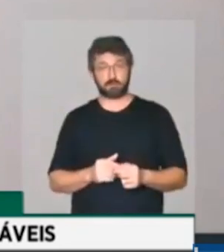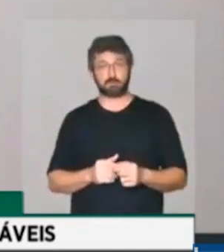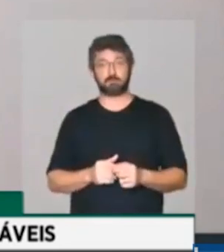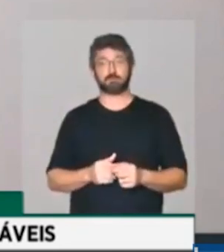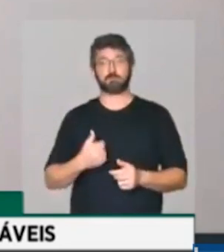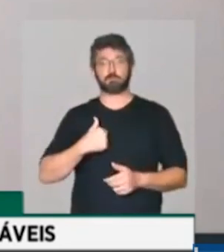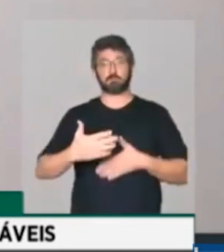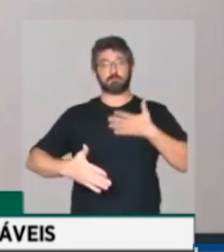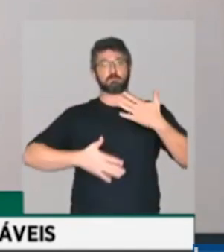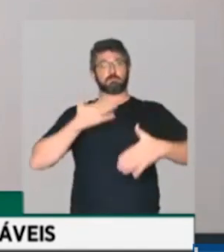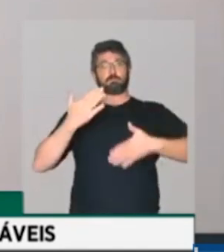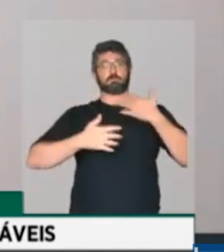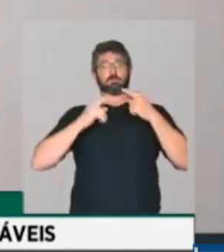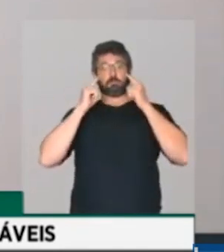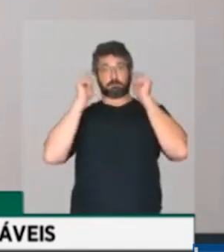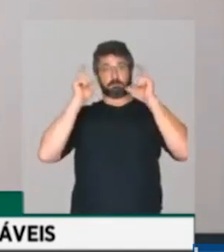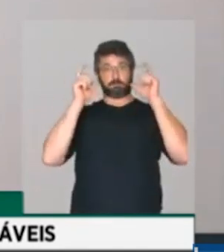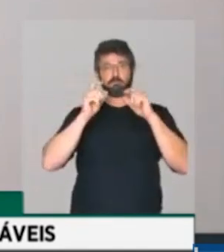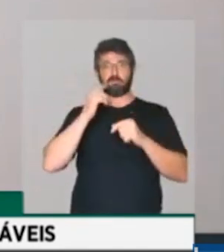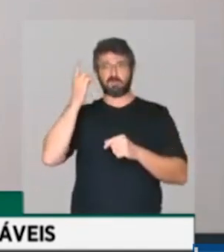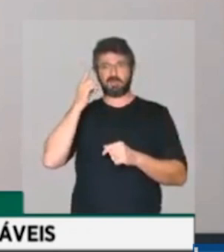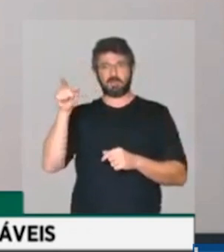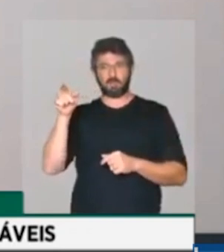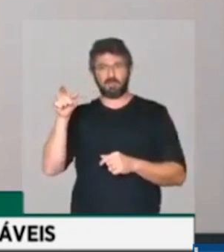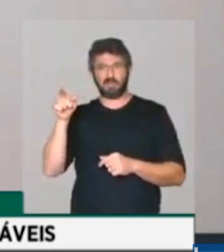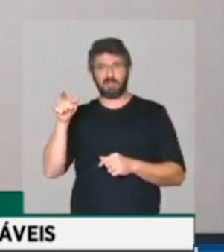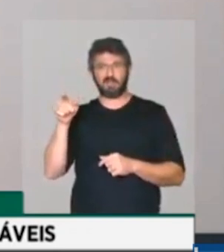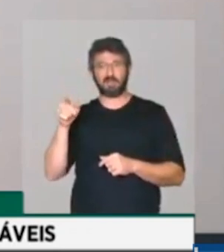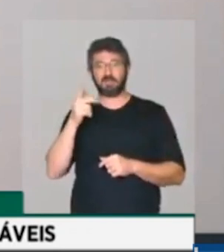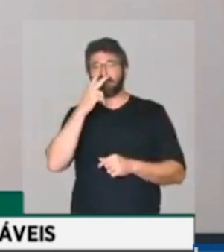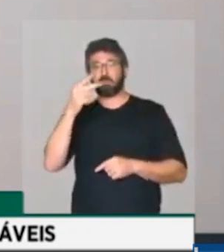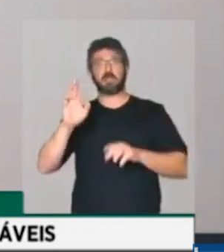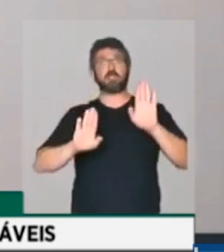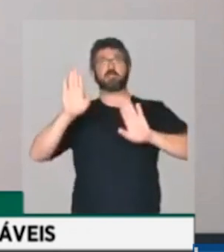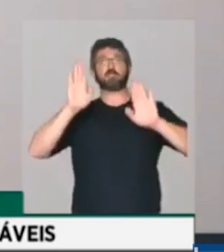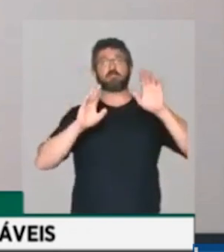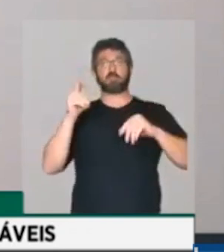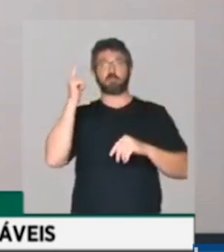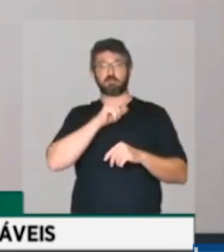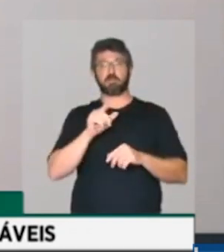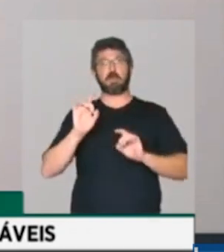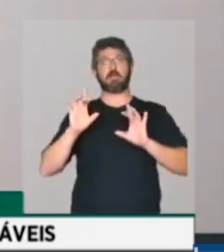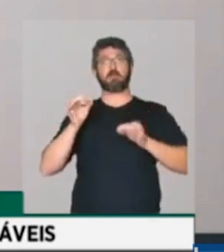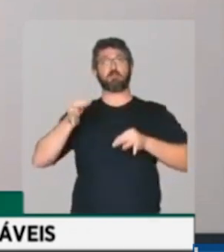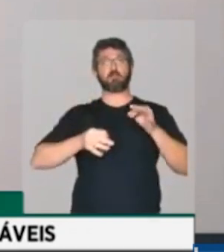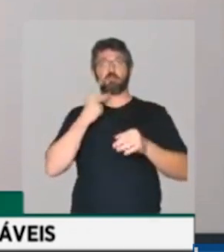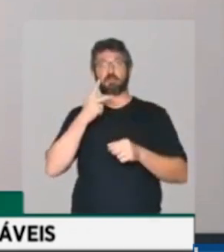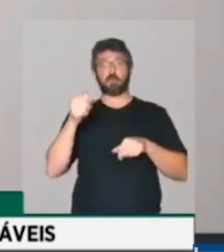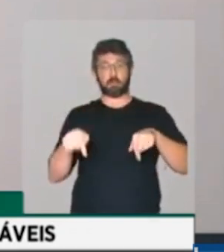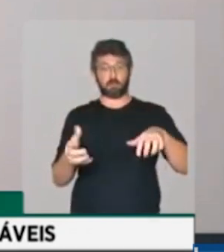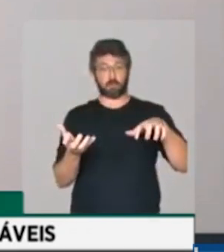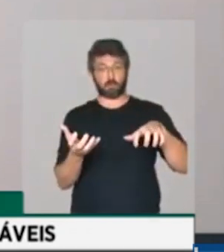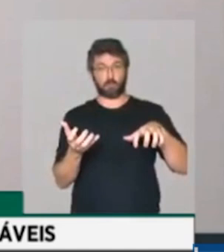me assusta ver deputada que só parece ter disputado a eleição para ter foro privilegiado, falando que o